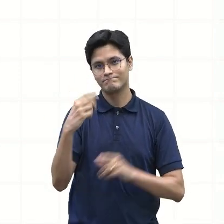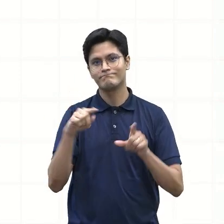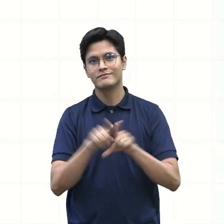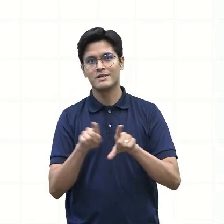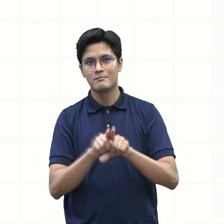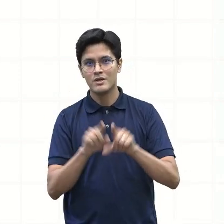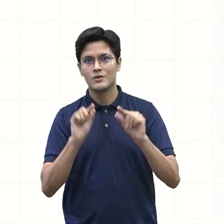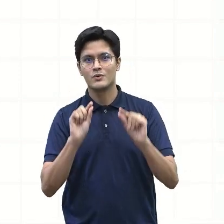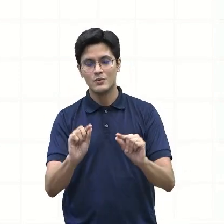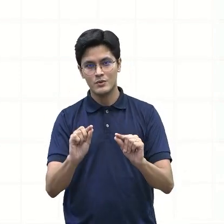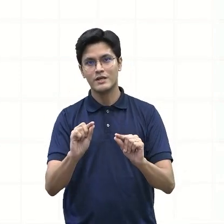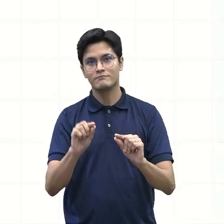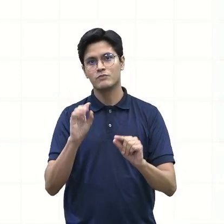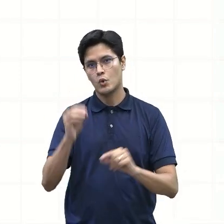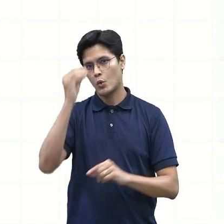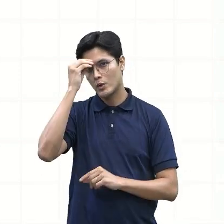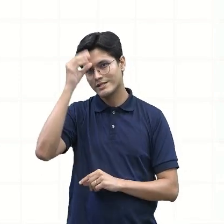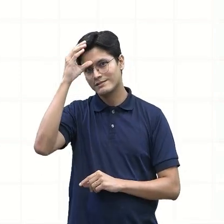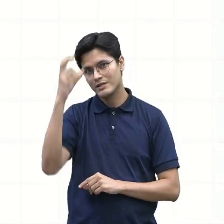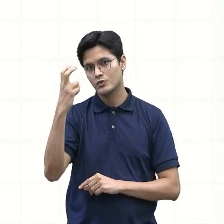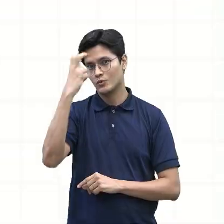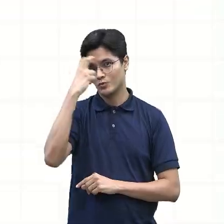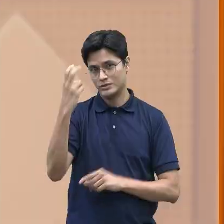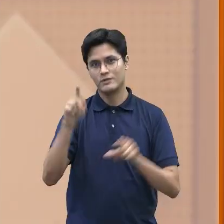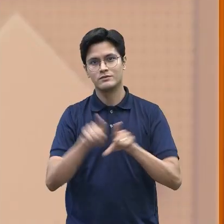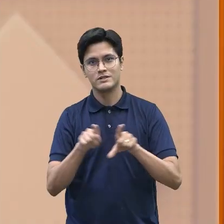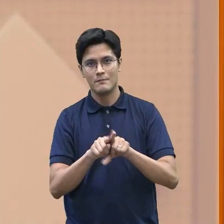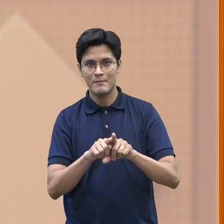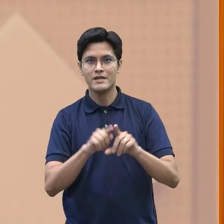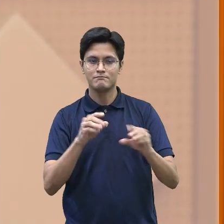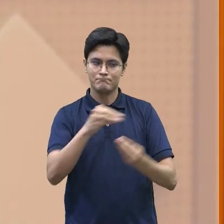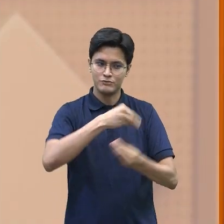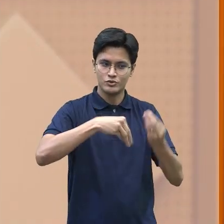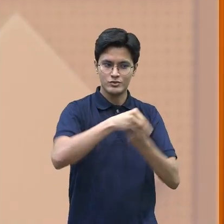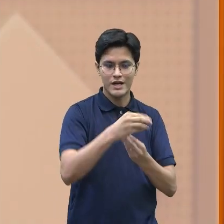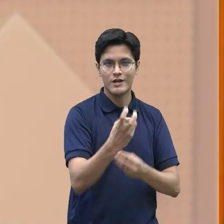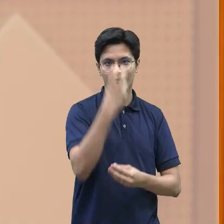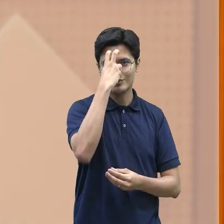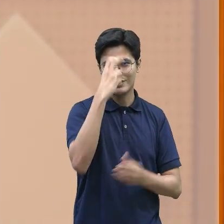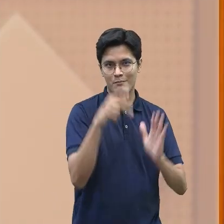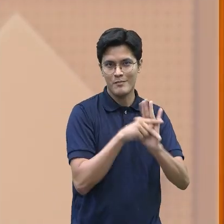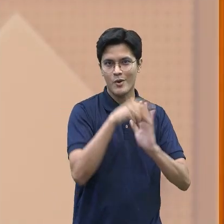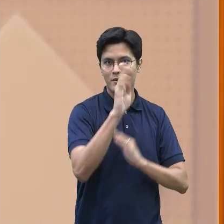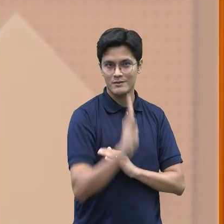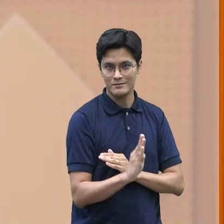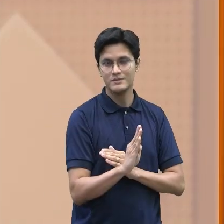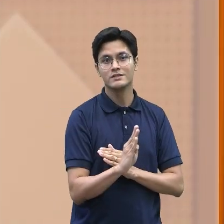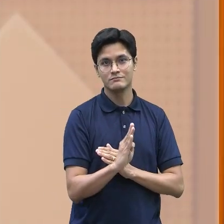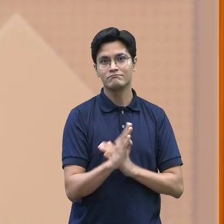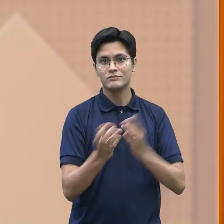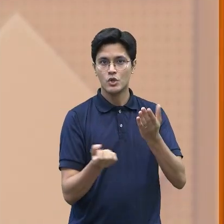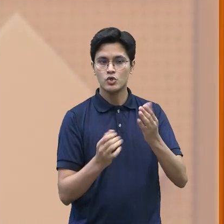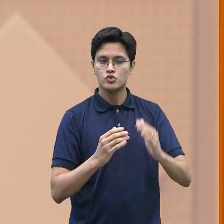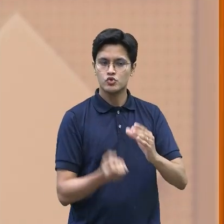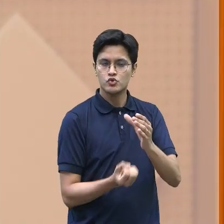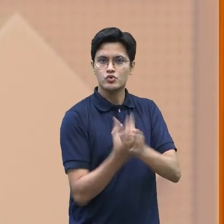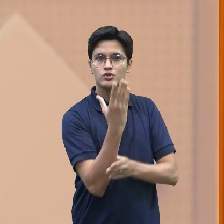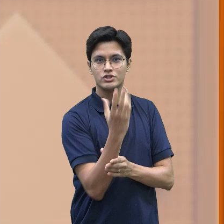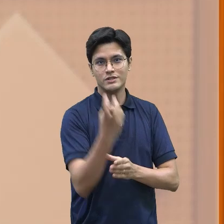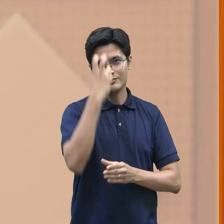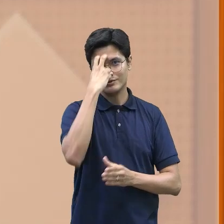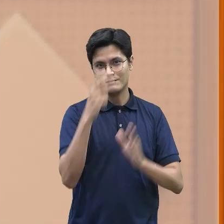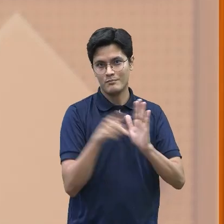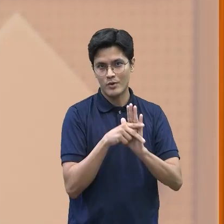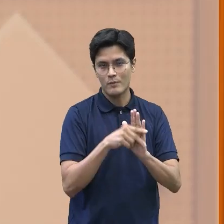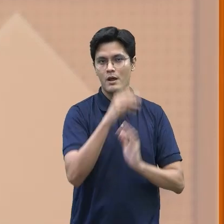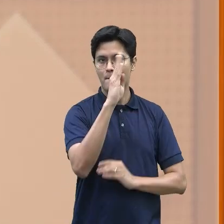aqui a nossa cultura, né? Ajudando a construir a cultura afro-brasileira. Então, observem que à medida que esses povos eles